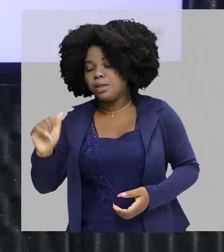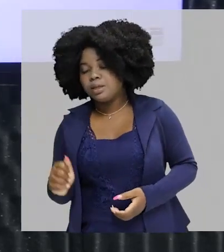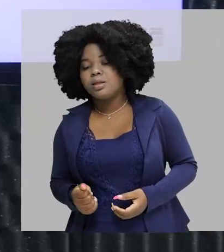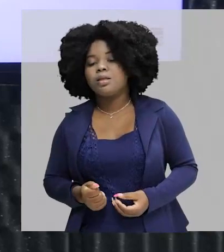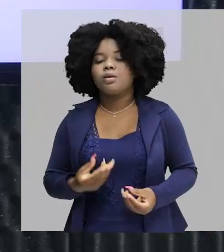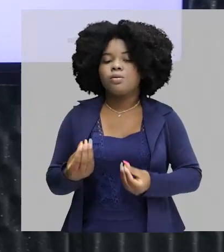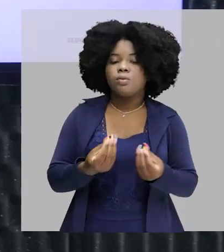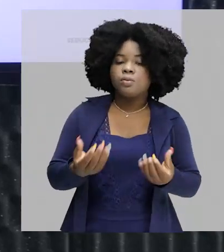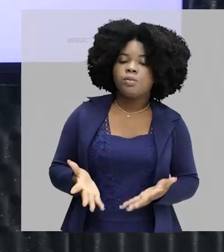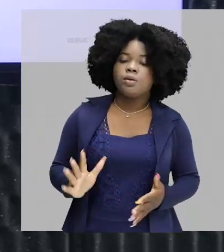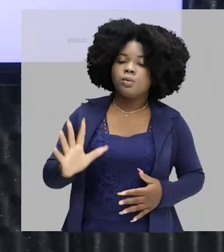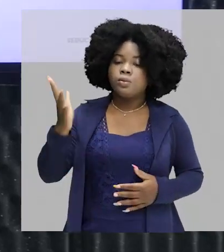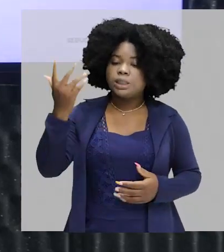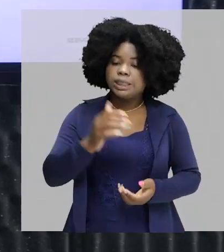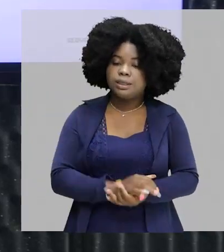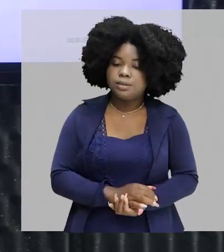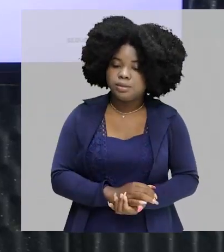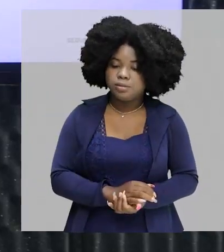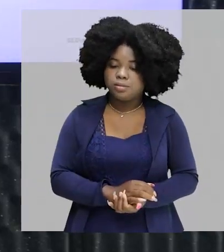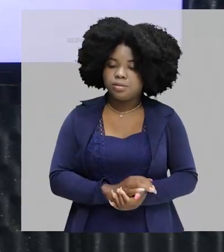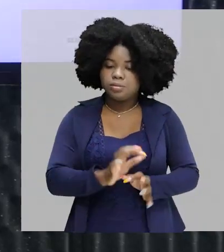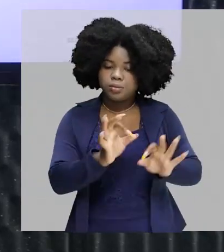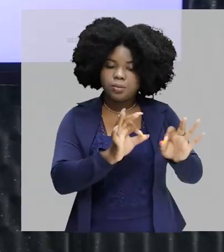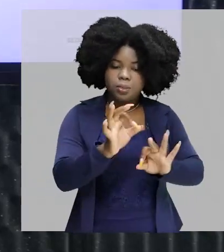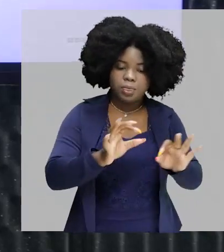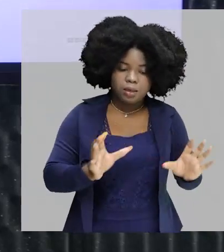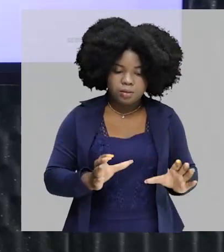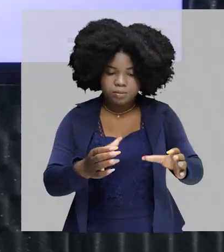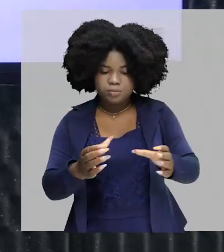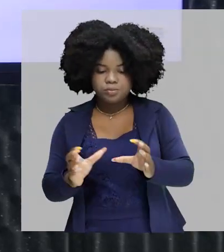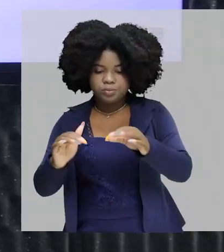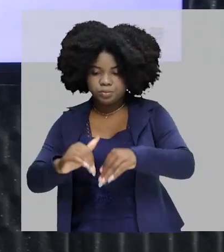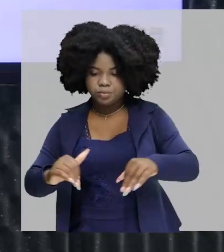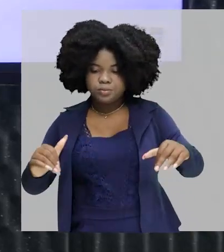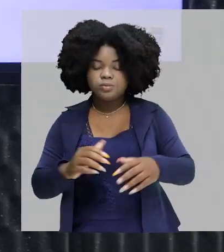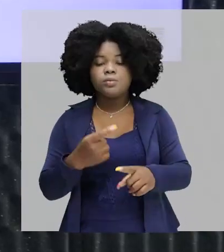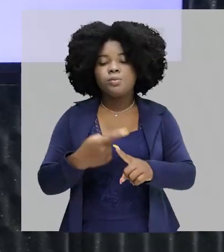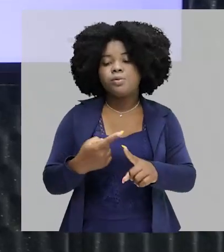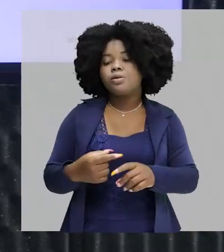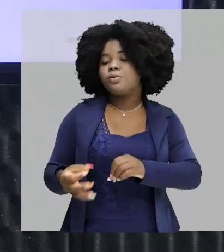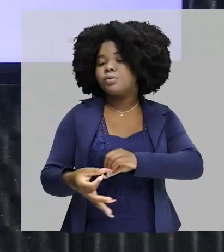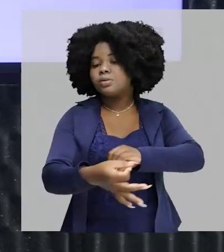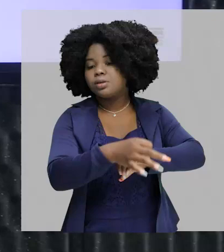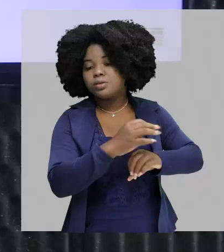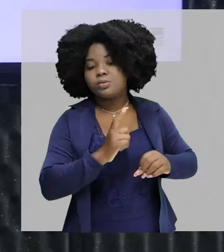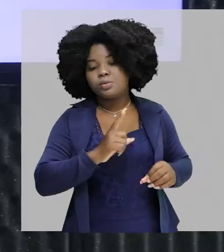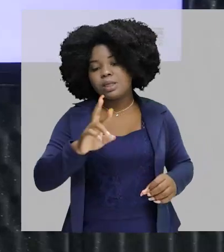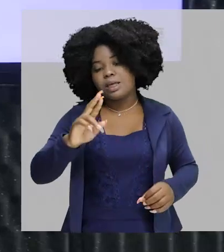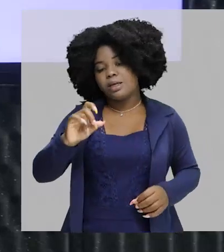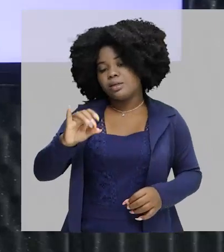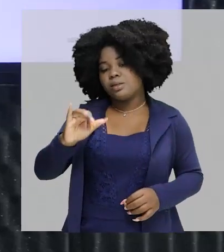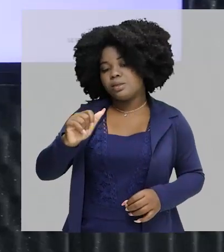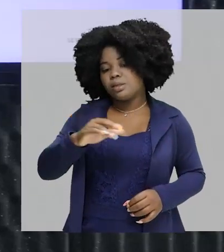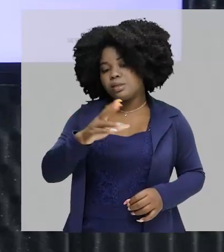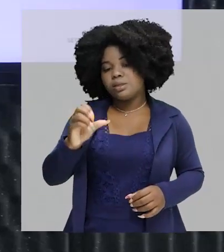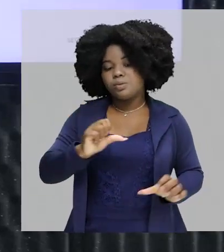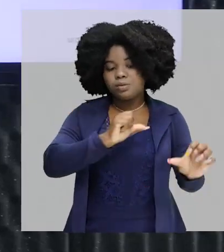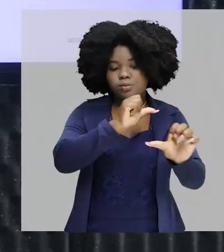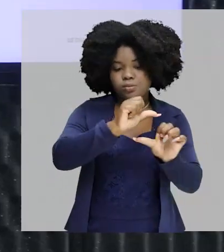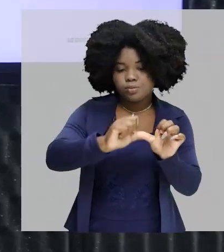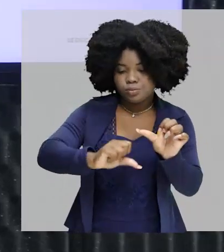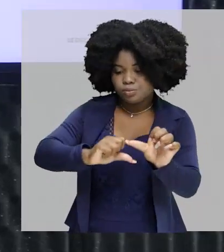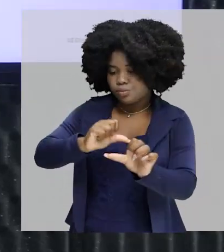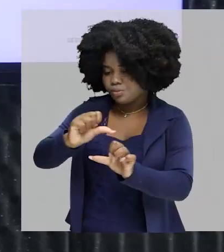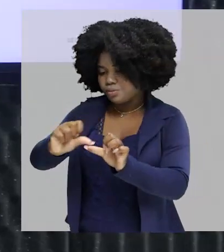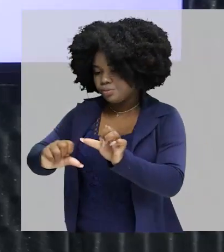das desintegrações, porque os átomos, quando emitem radiação, eles vão sofrer uma transmutação,